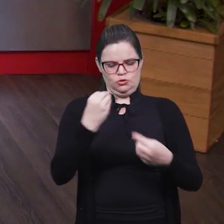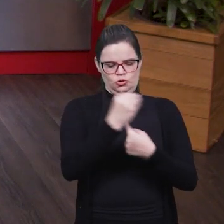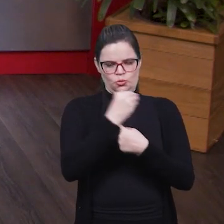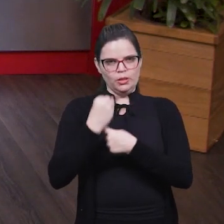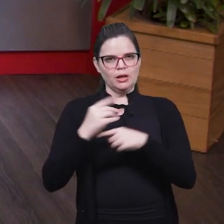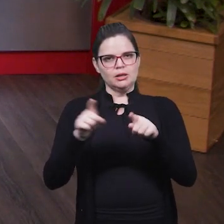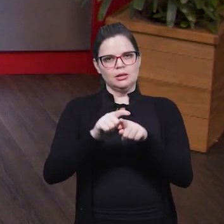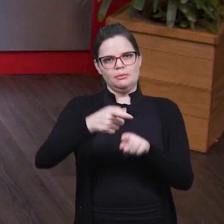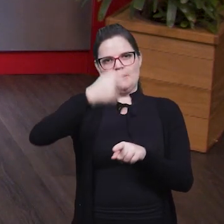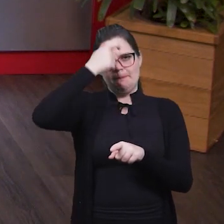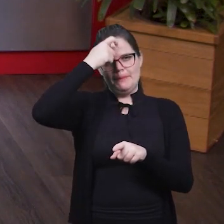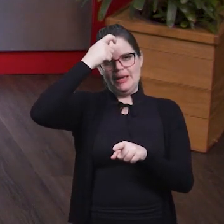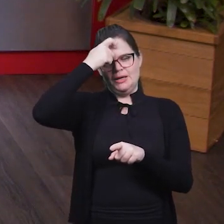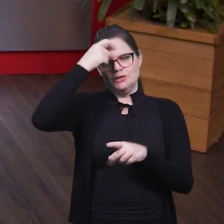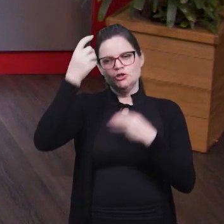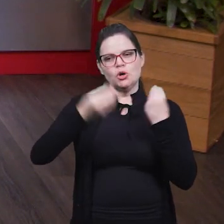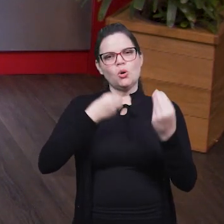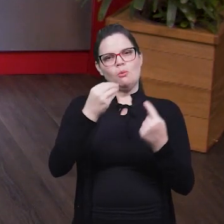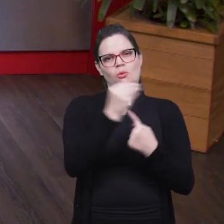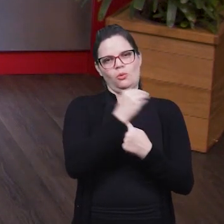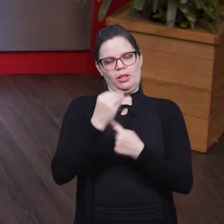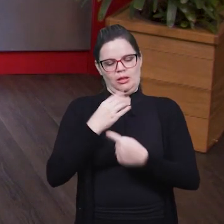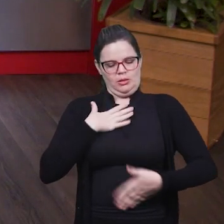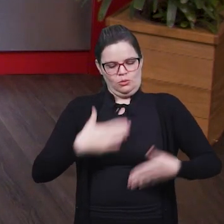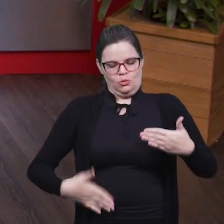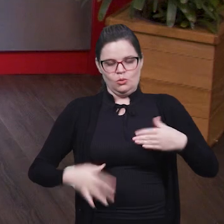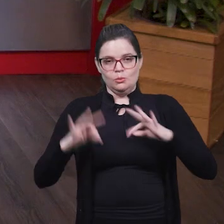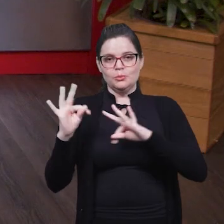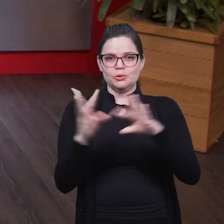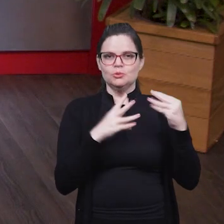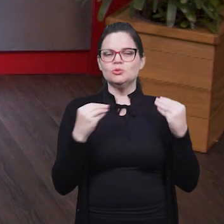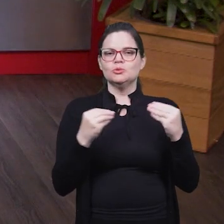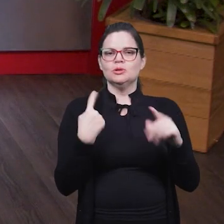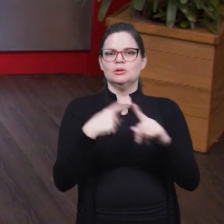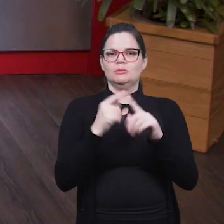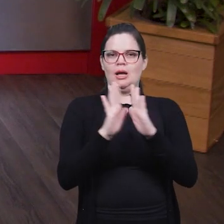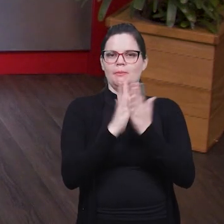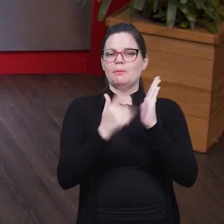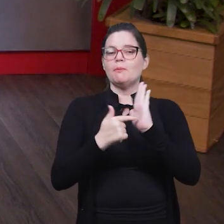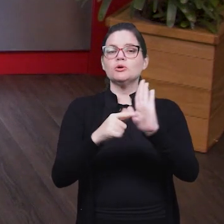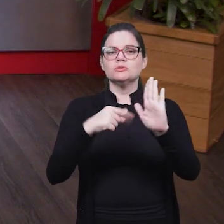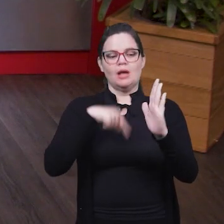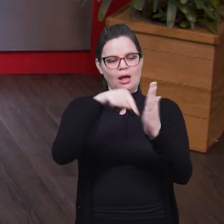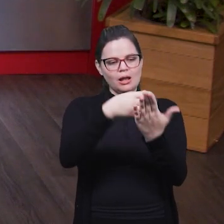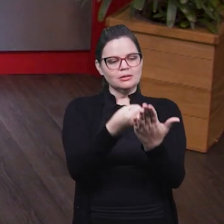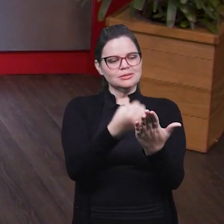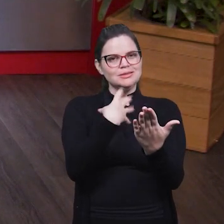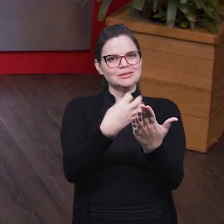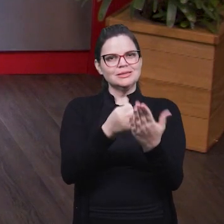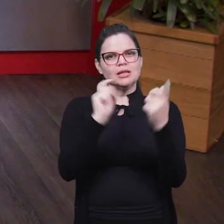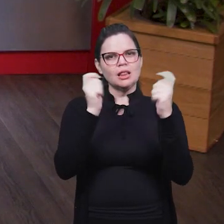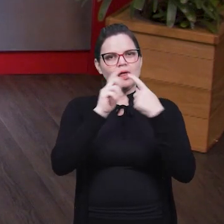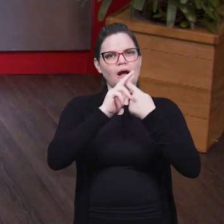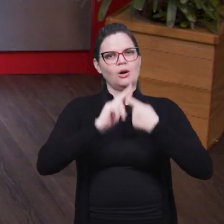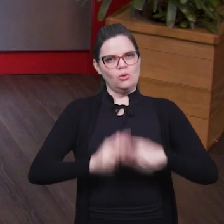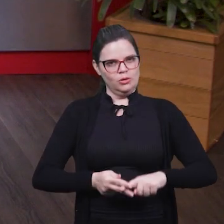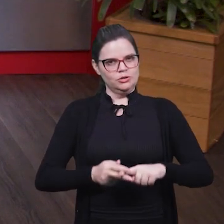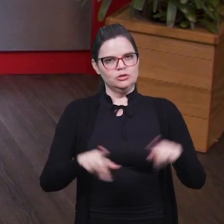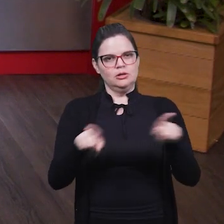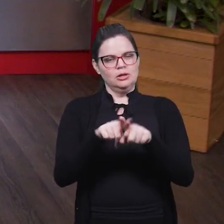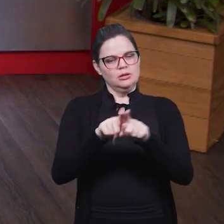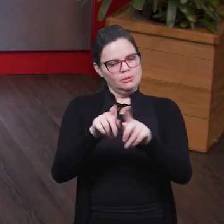da mente e do corpo. Como diz nas Escrituras, o ensino é muito proveitoso para corrigir e até